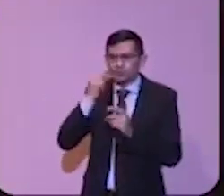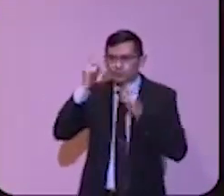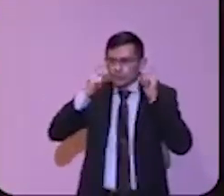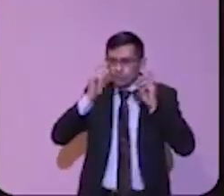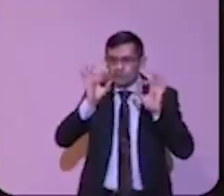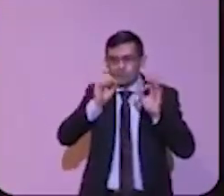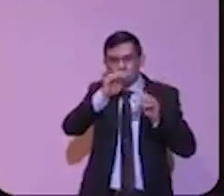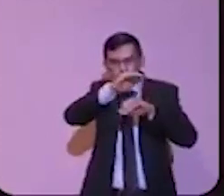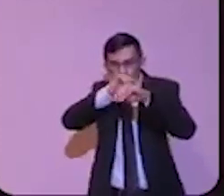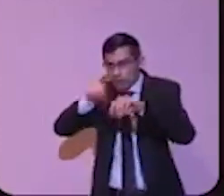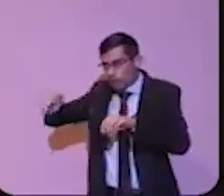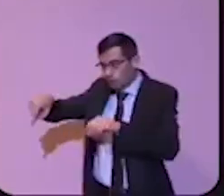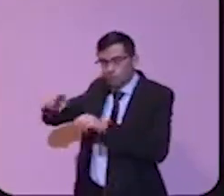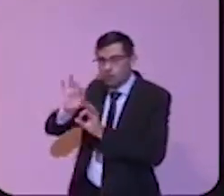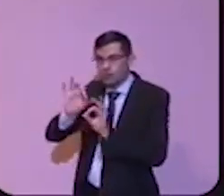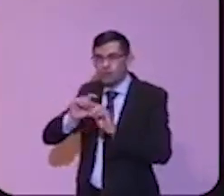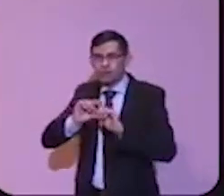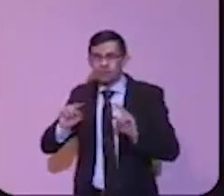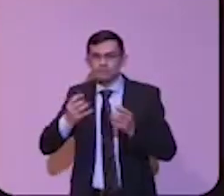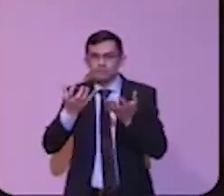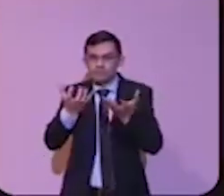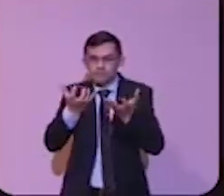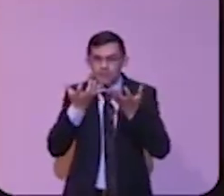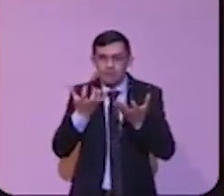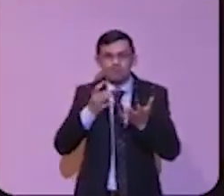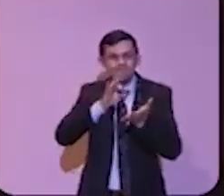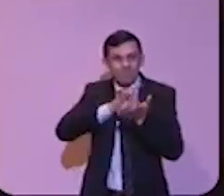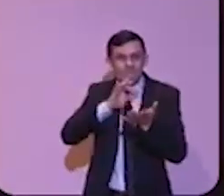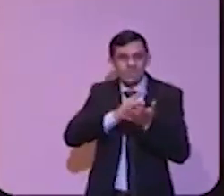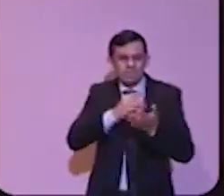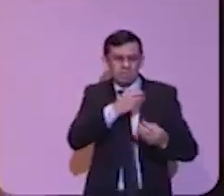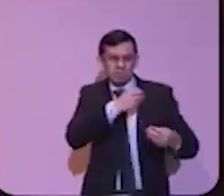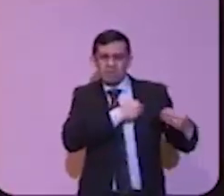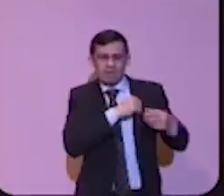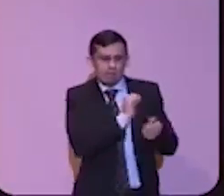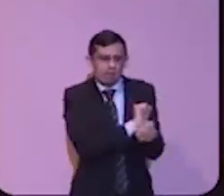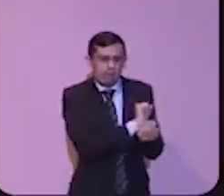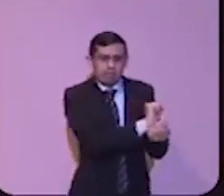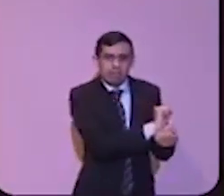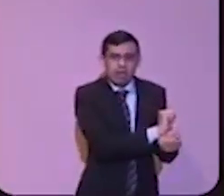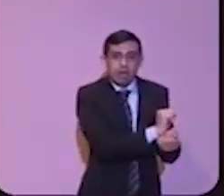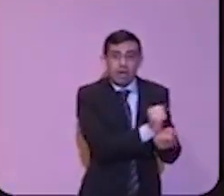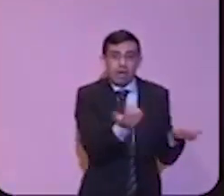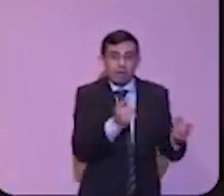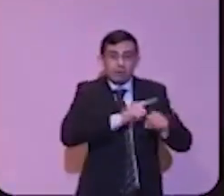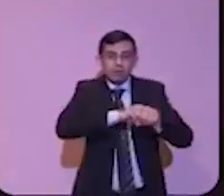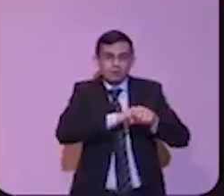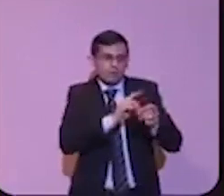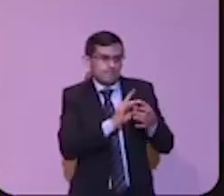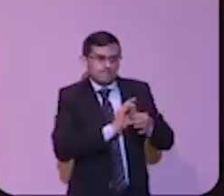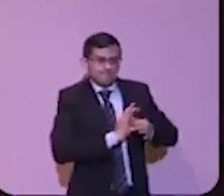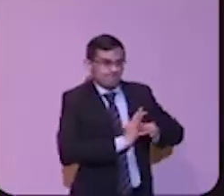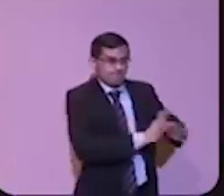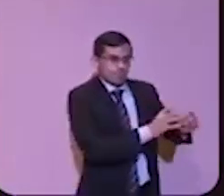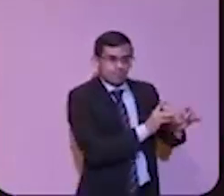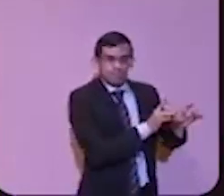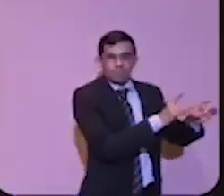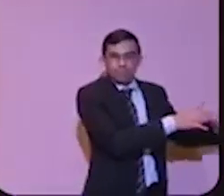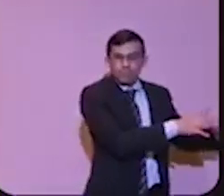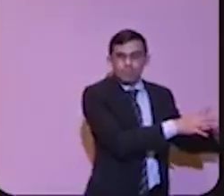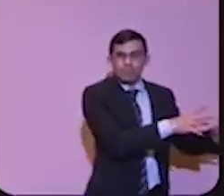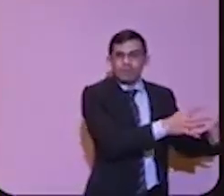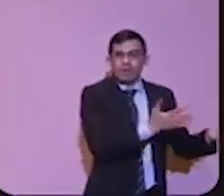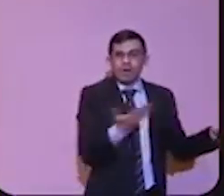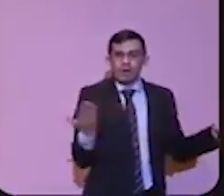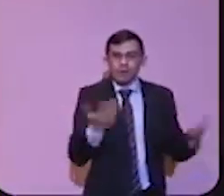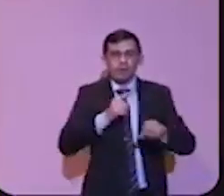frente. Mas se você quer lutar contra o pecado que está te dominando, ou está tomando forma no seu coração, na